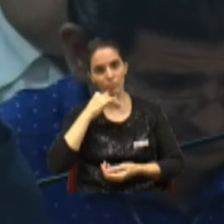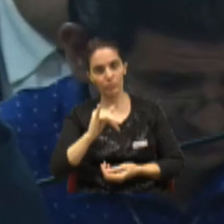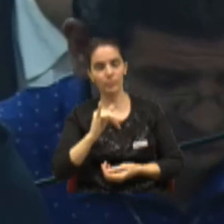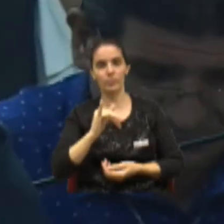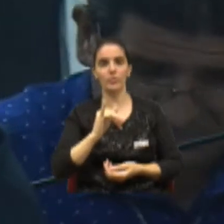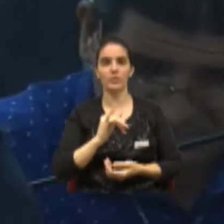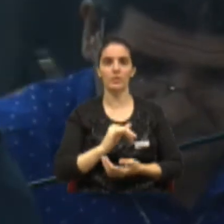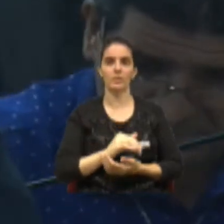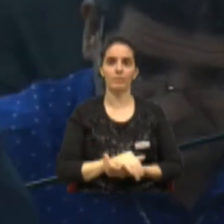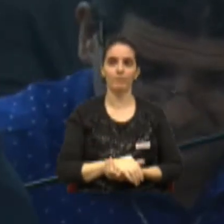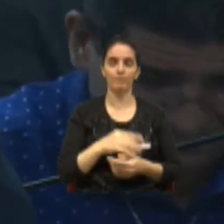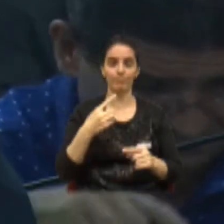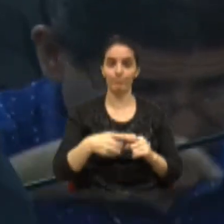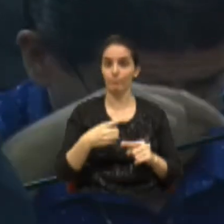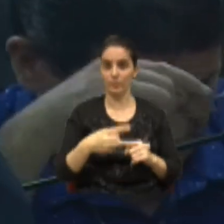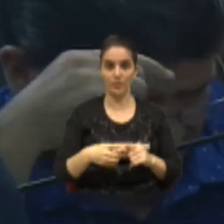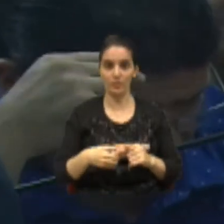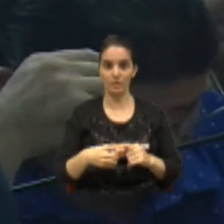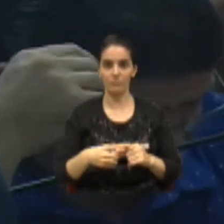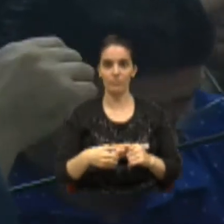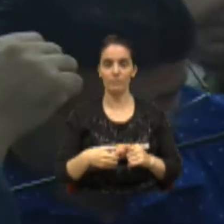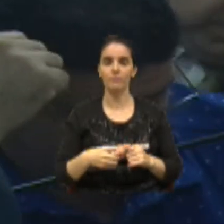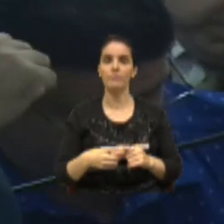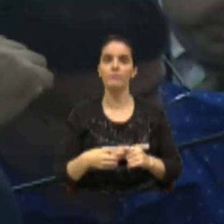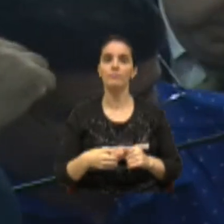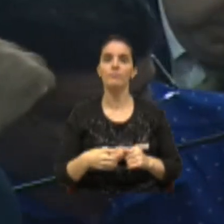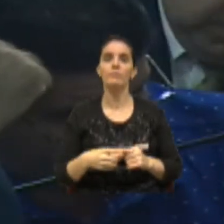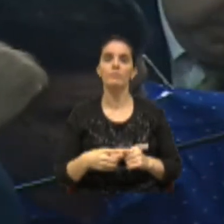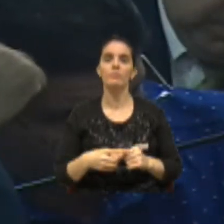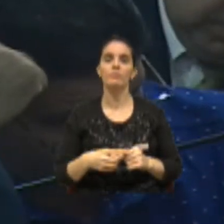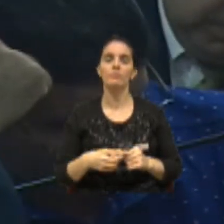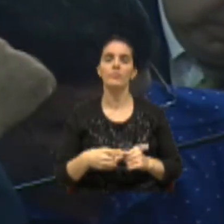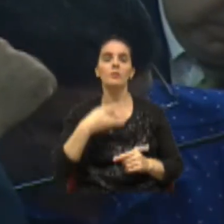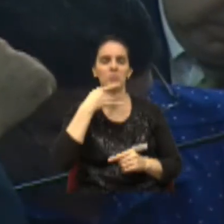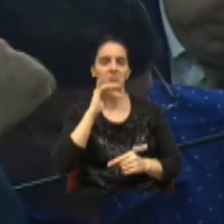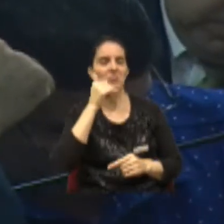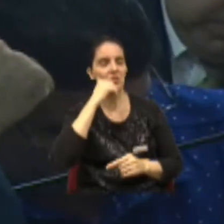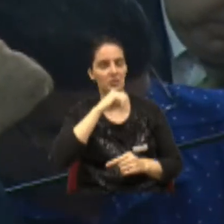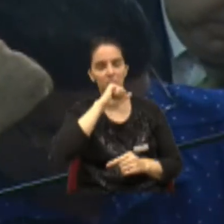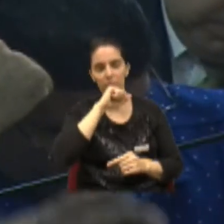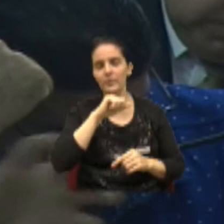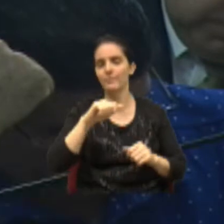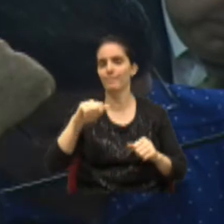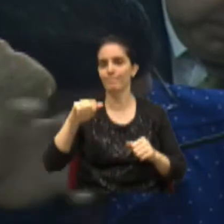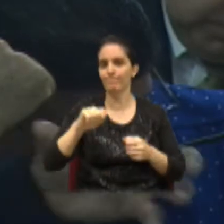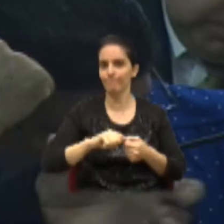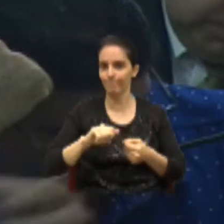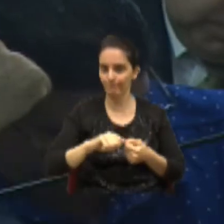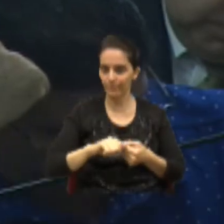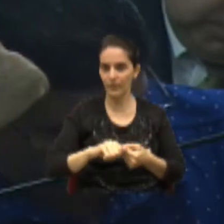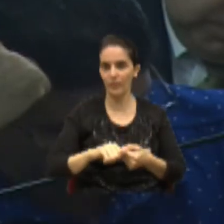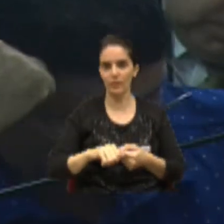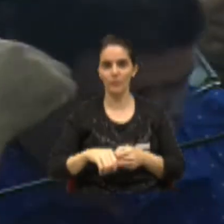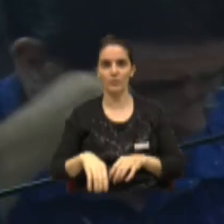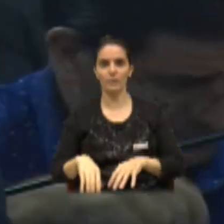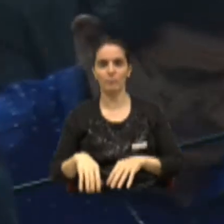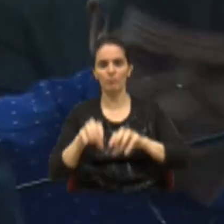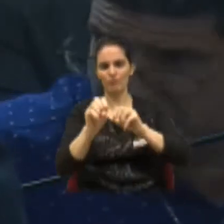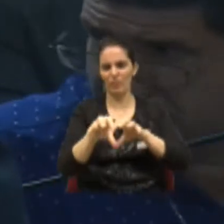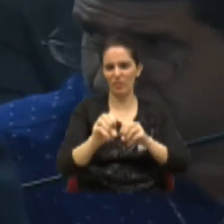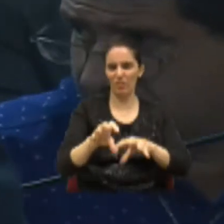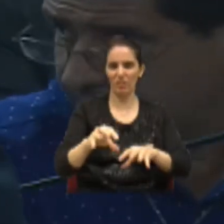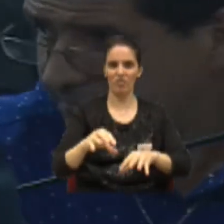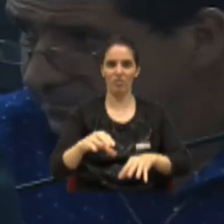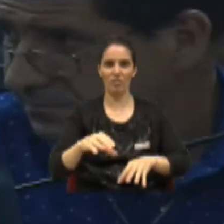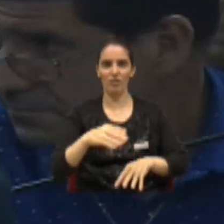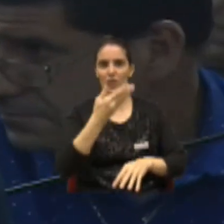que, infelizmente, usam dessa maneira de ficar querendo jogar um contra o outro,